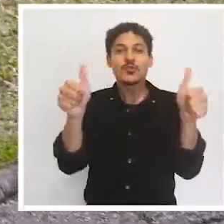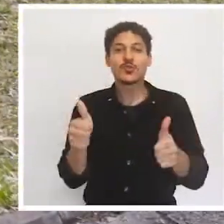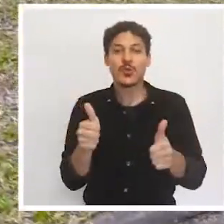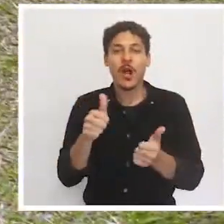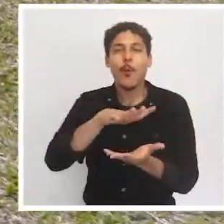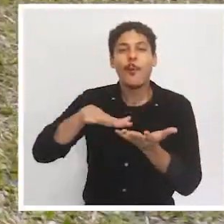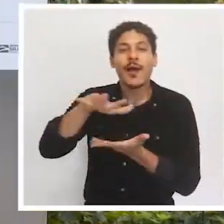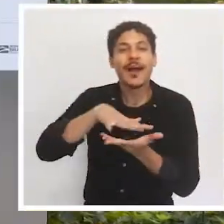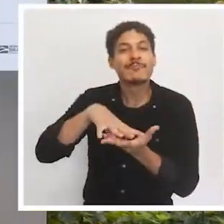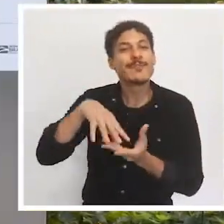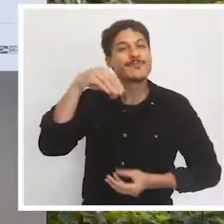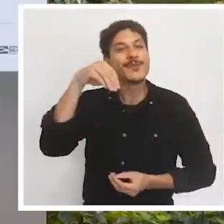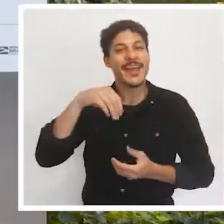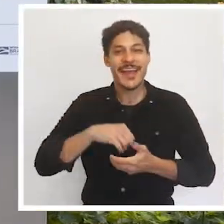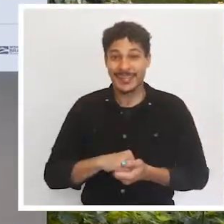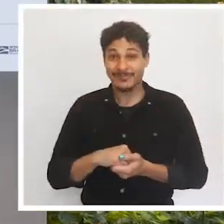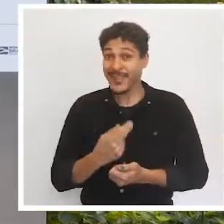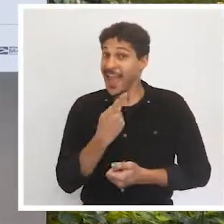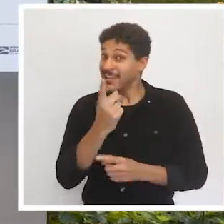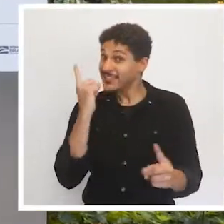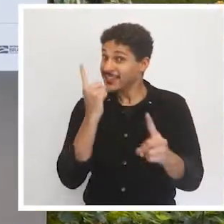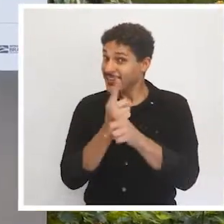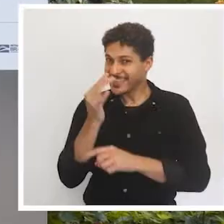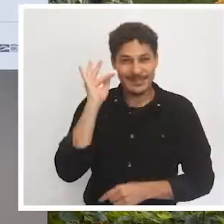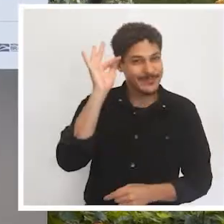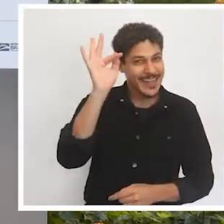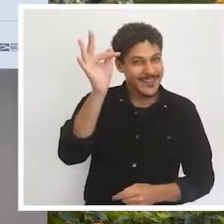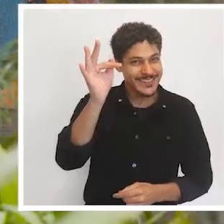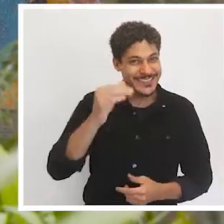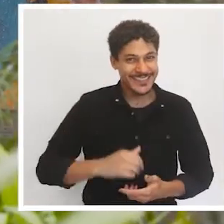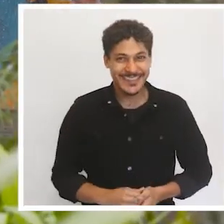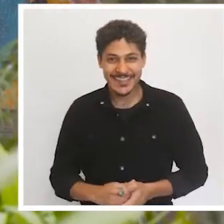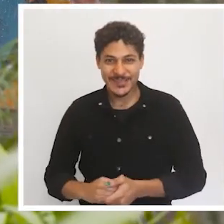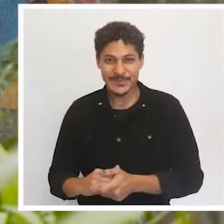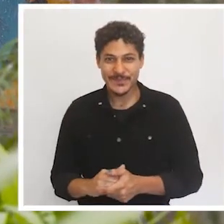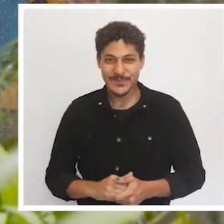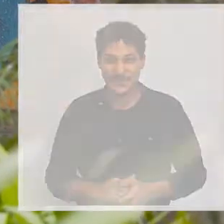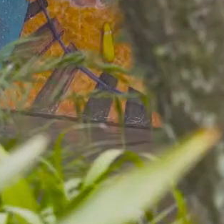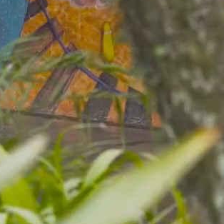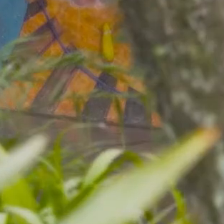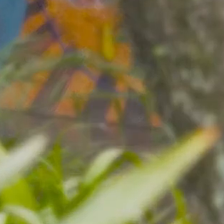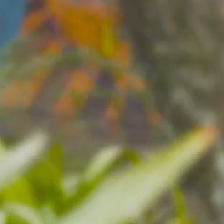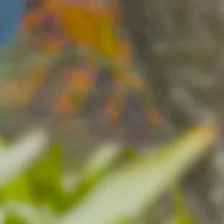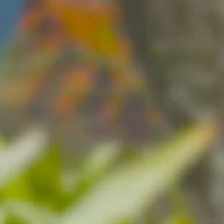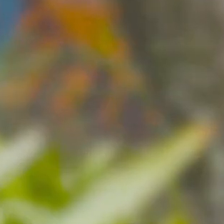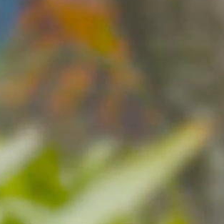de Esculturas no verde do Parque Ibirapuera. Nos vemos em breve!